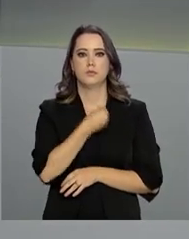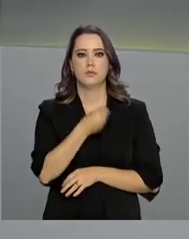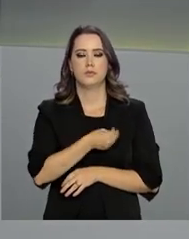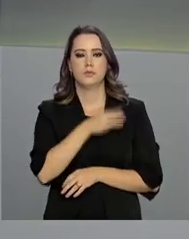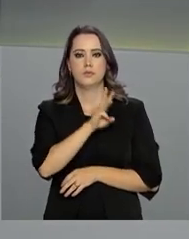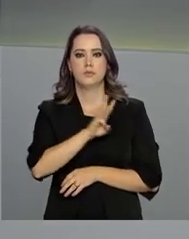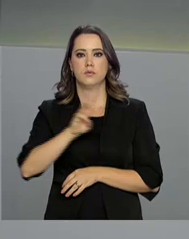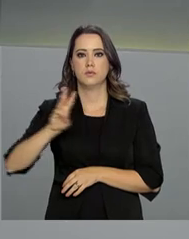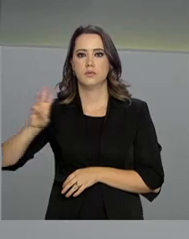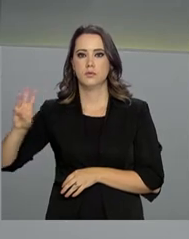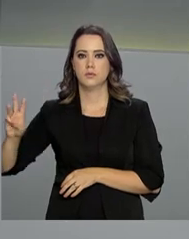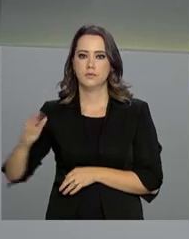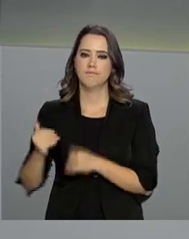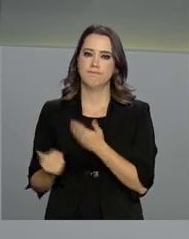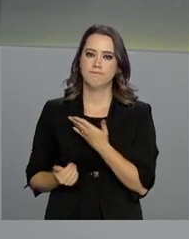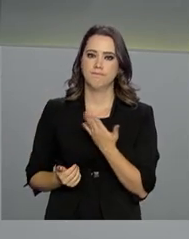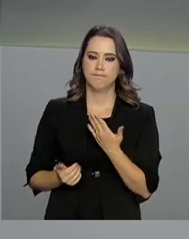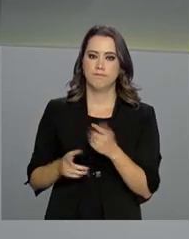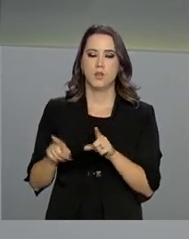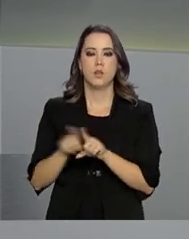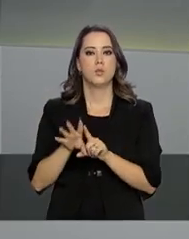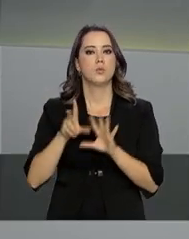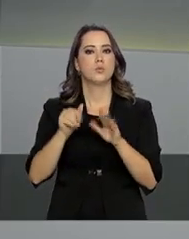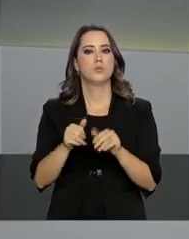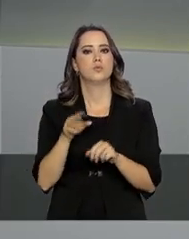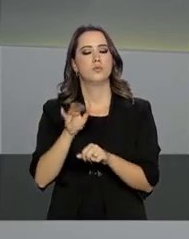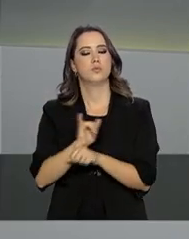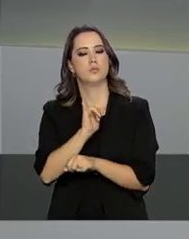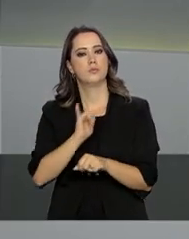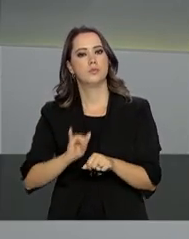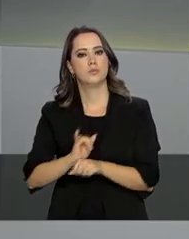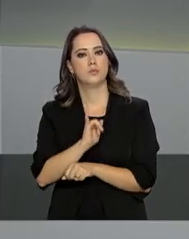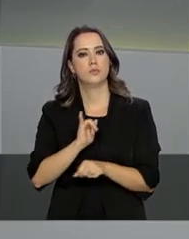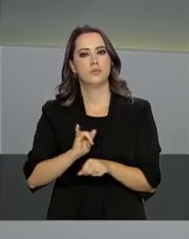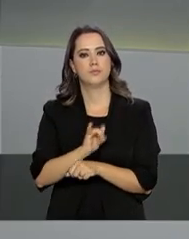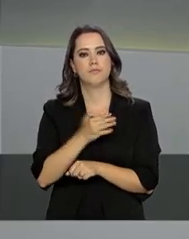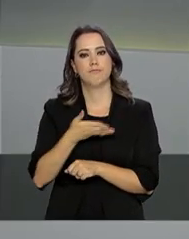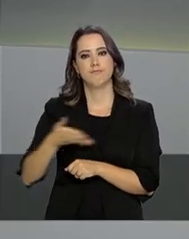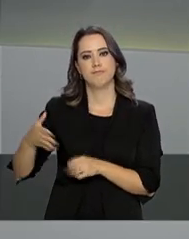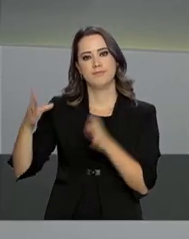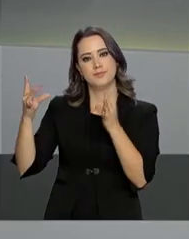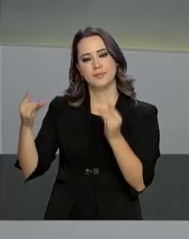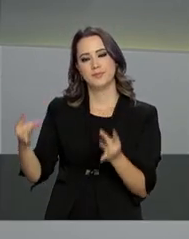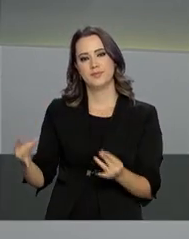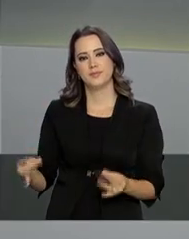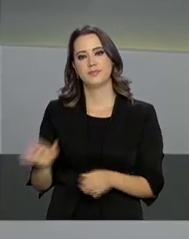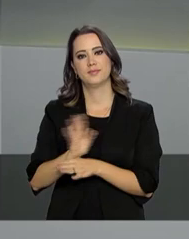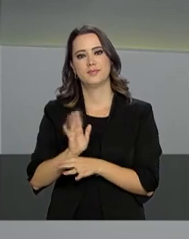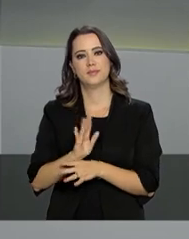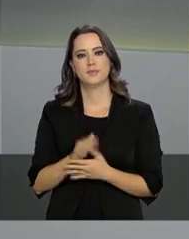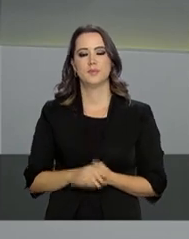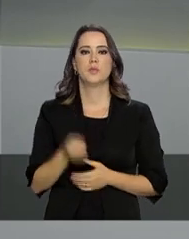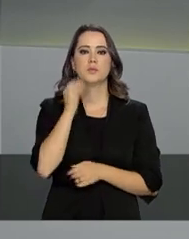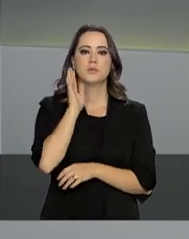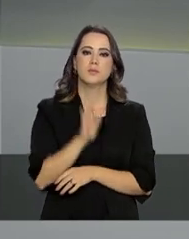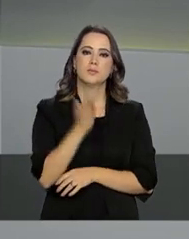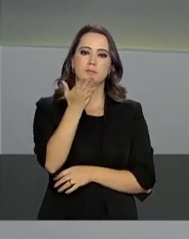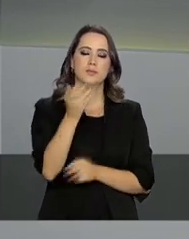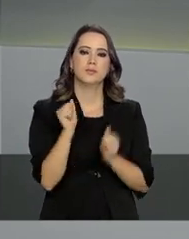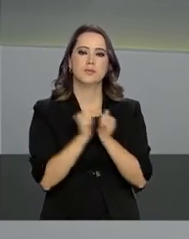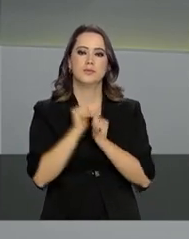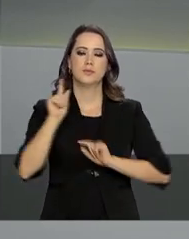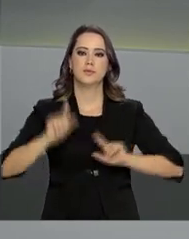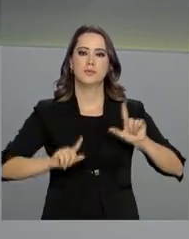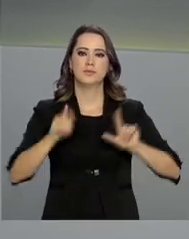ao vivo pelo site da npr na internet e todas as reportagens estão disponíveis em nosso canal no youtube uma boa tarde pra